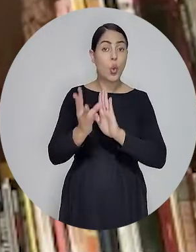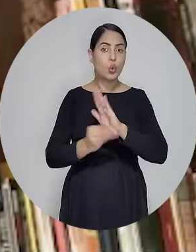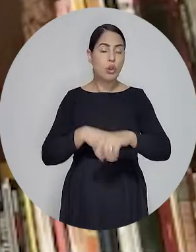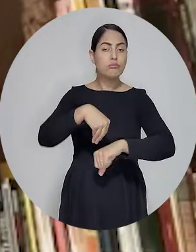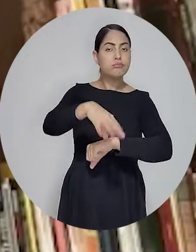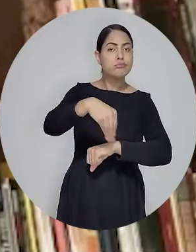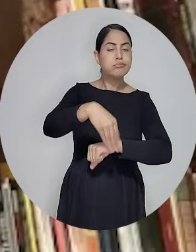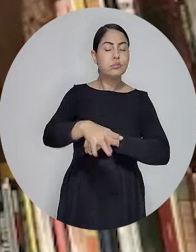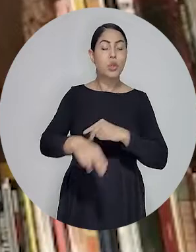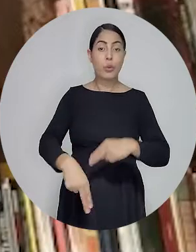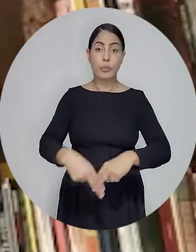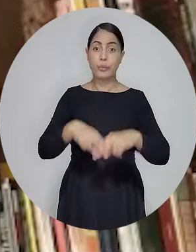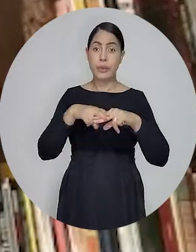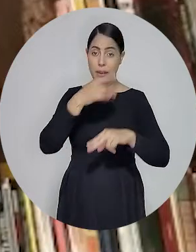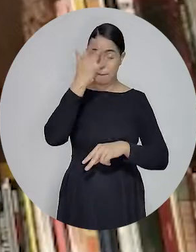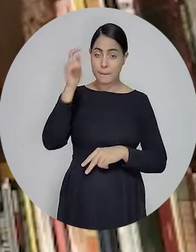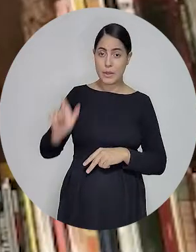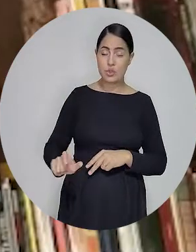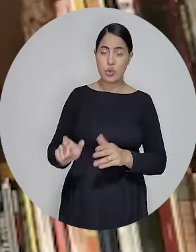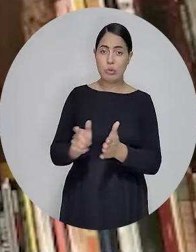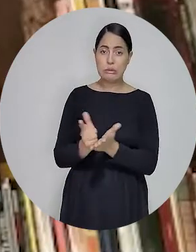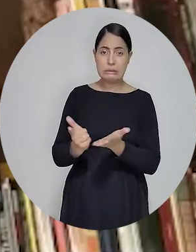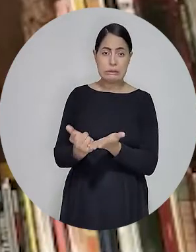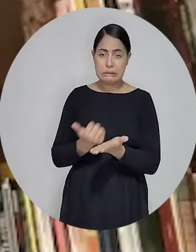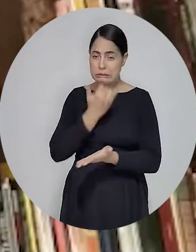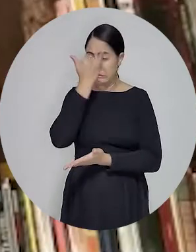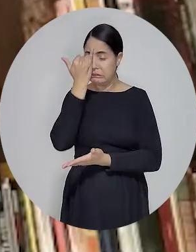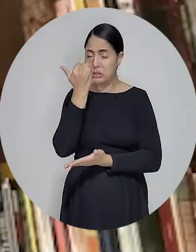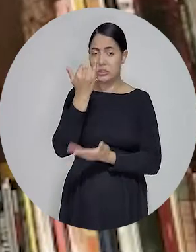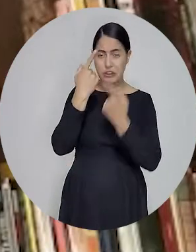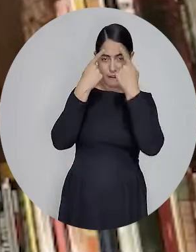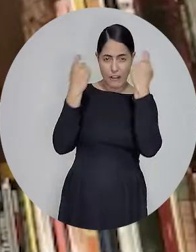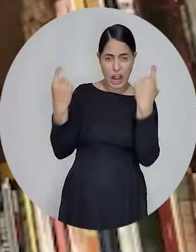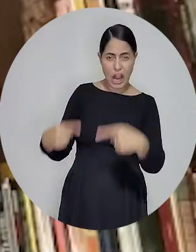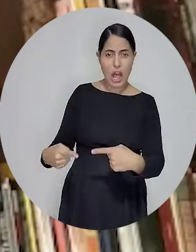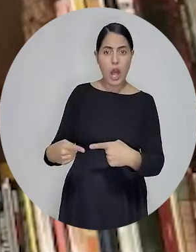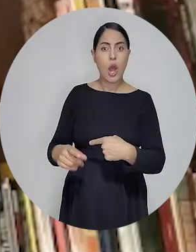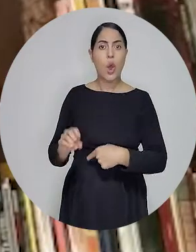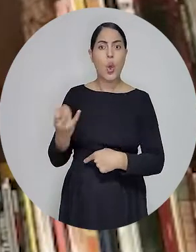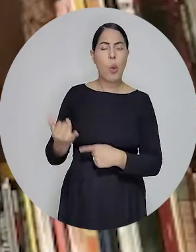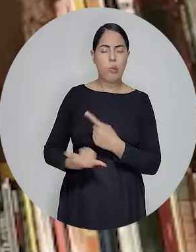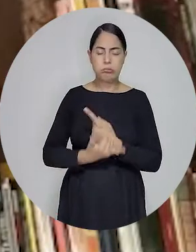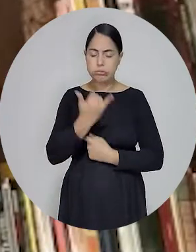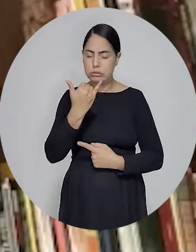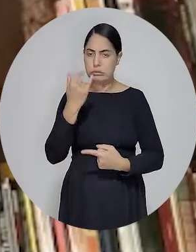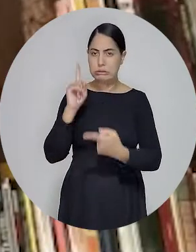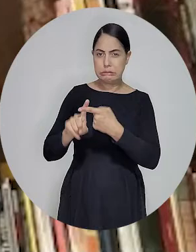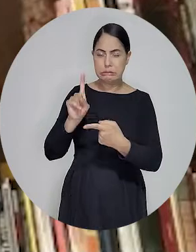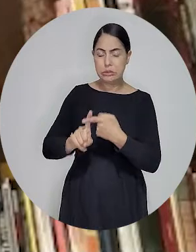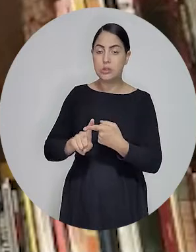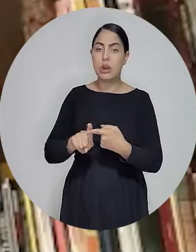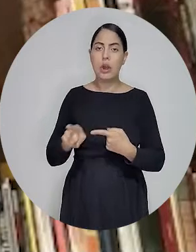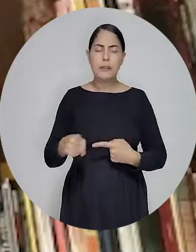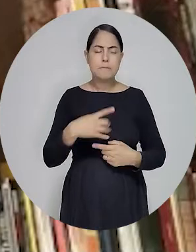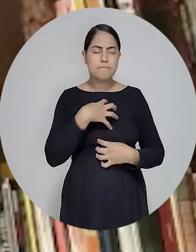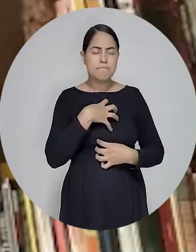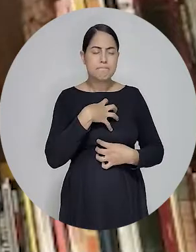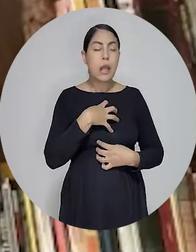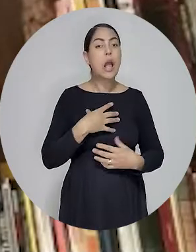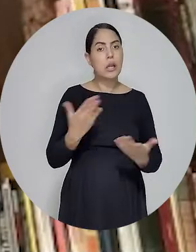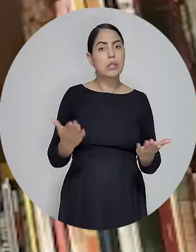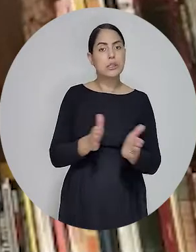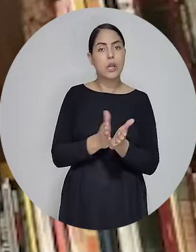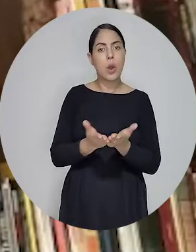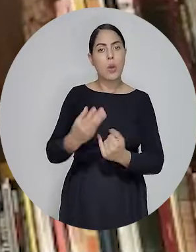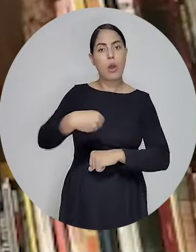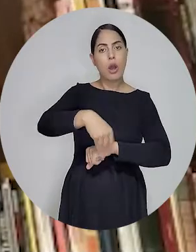de orientação a jornalistas vítimas de ameaça, vítimas de violência. Então, a ideia é pensar em todas essas